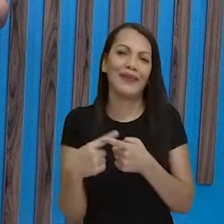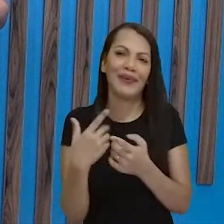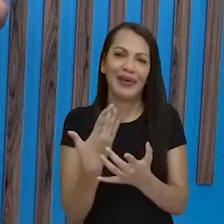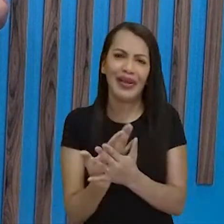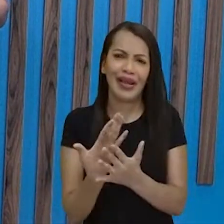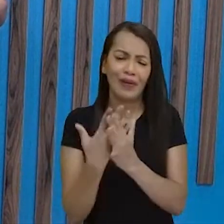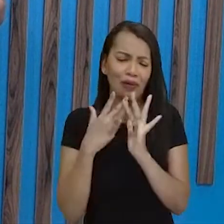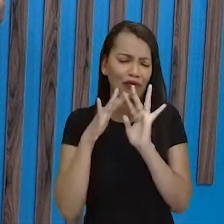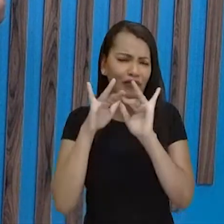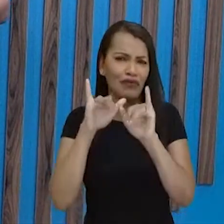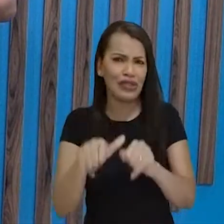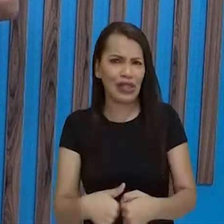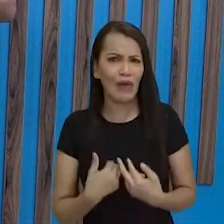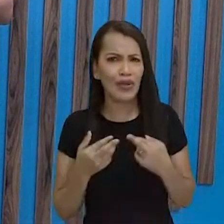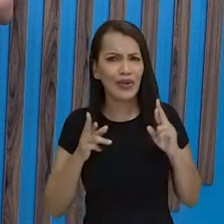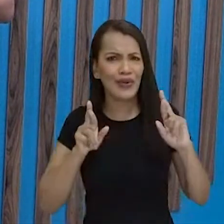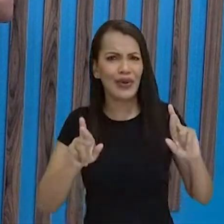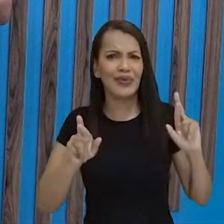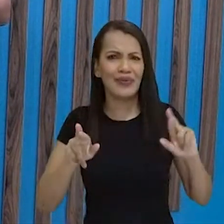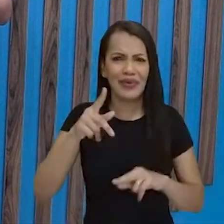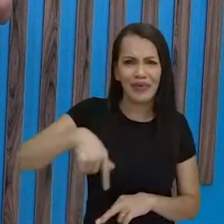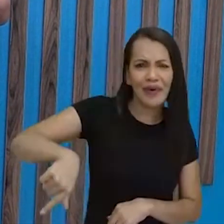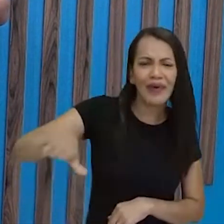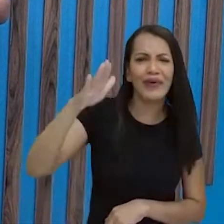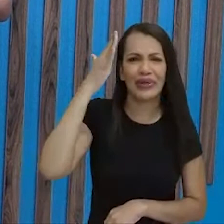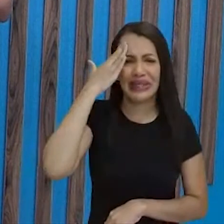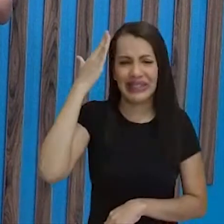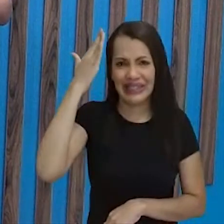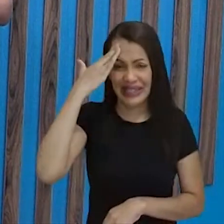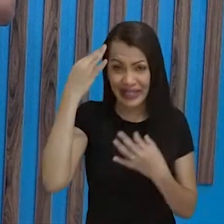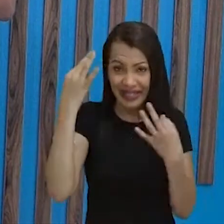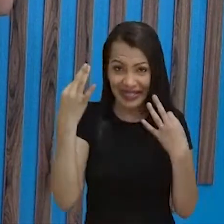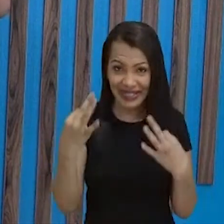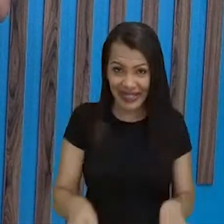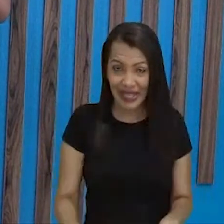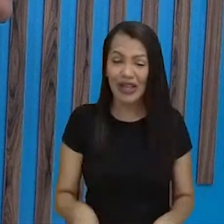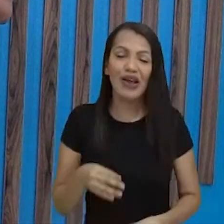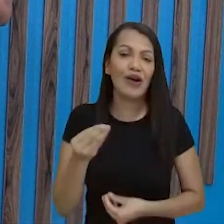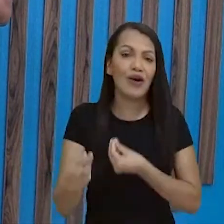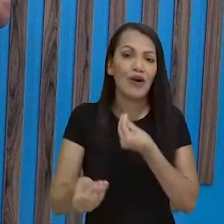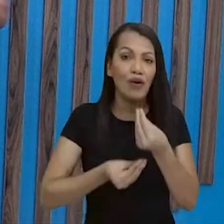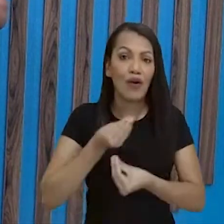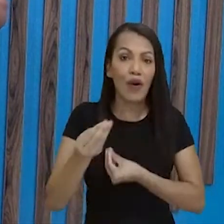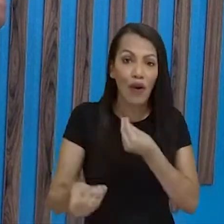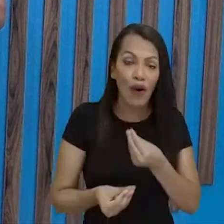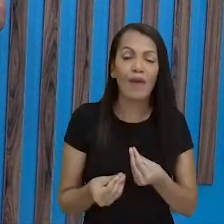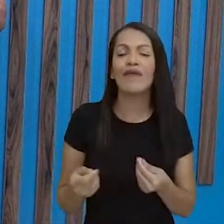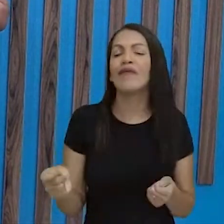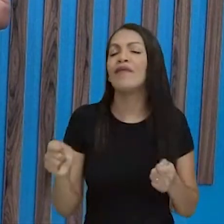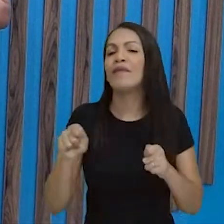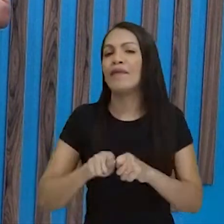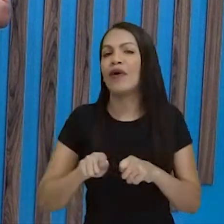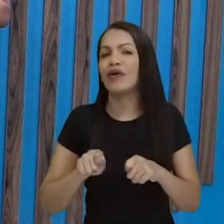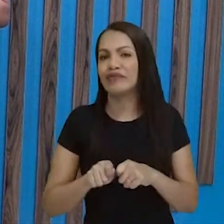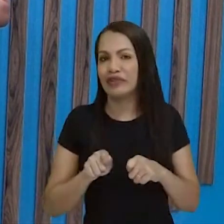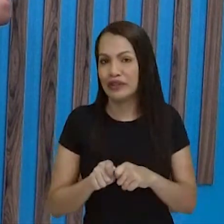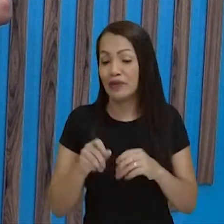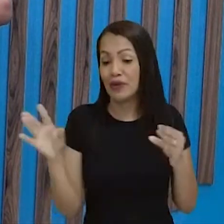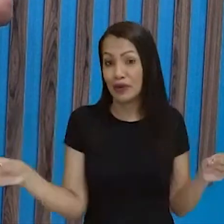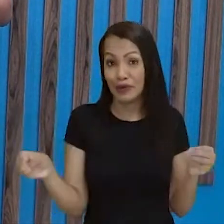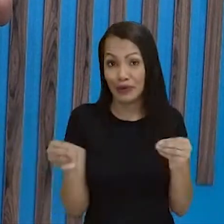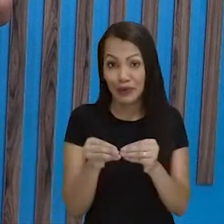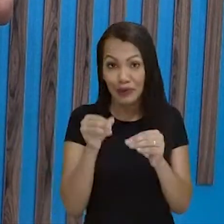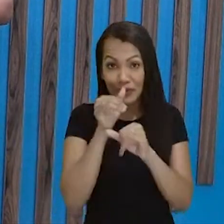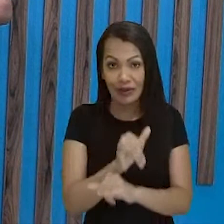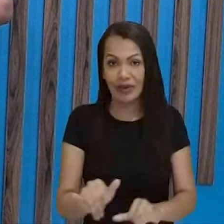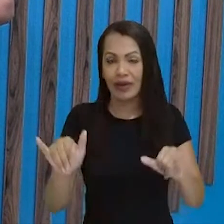ao final e eu espero que vocês tenham compreendido bem direitinho como é que pode fazer o resumo da notícia, tá